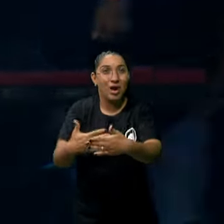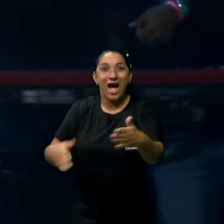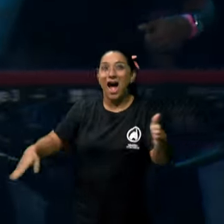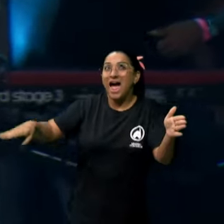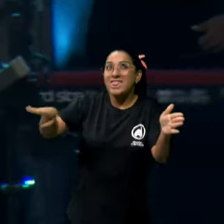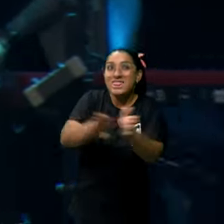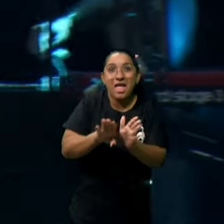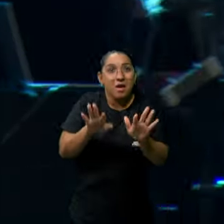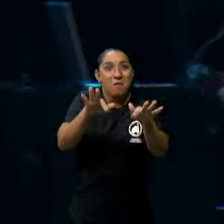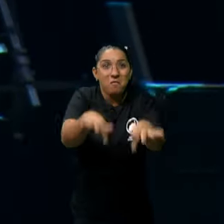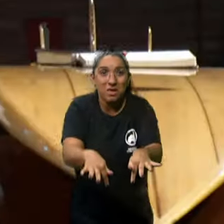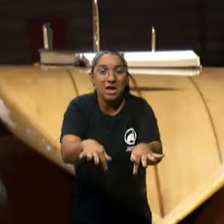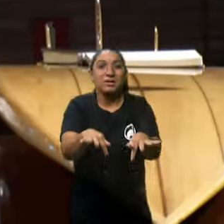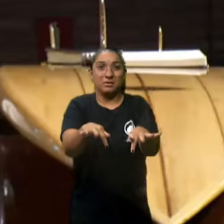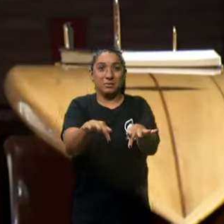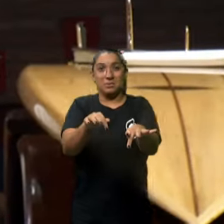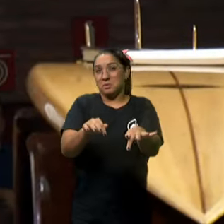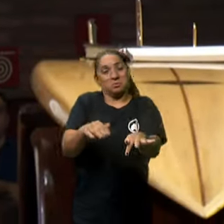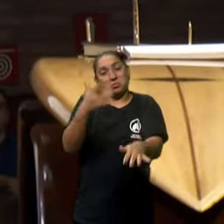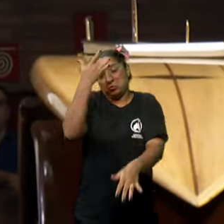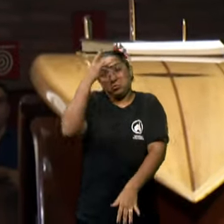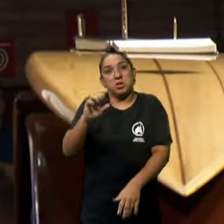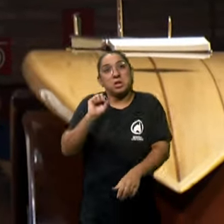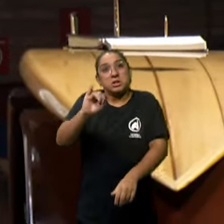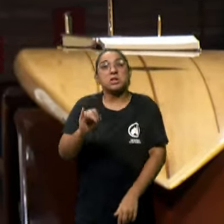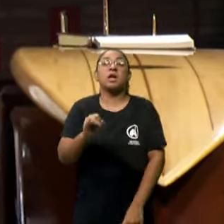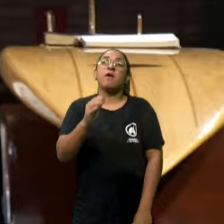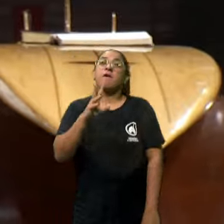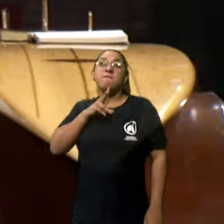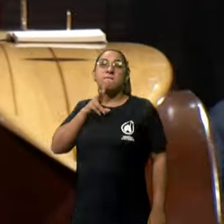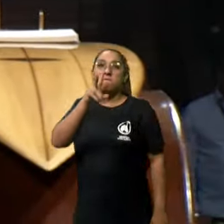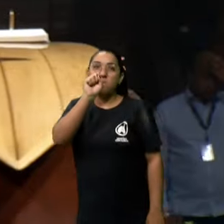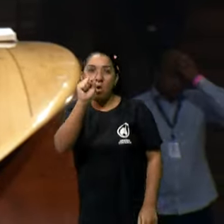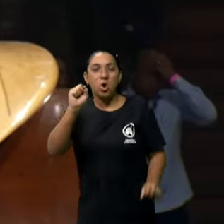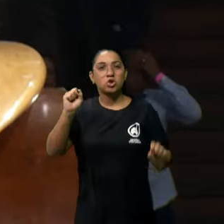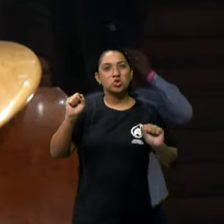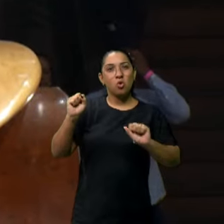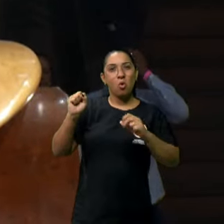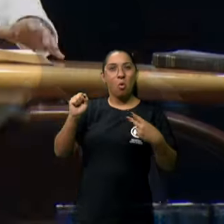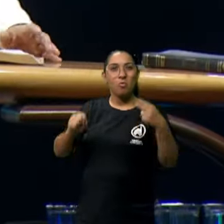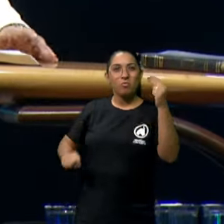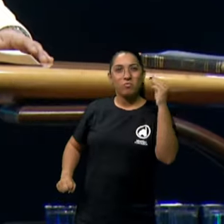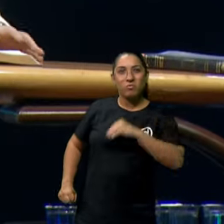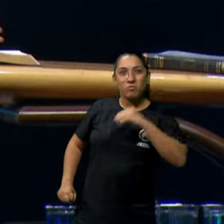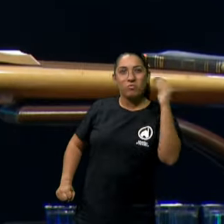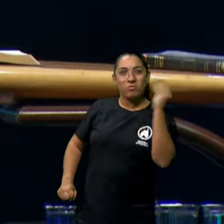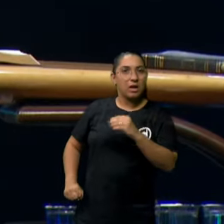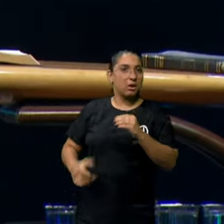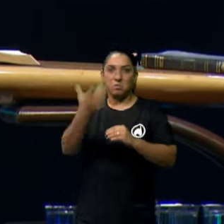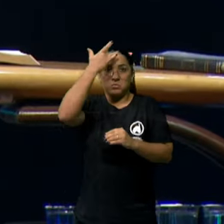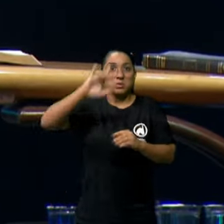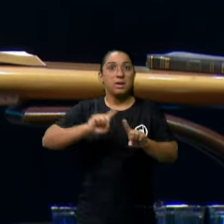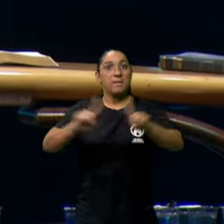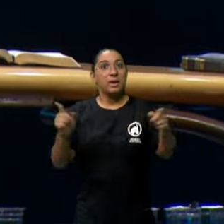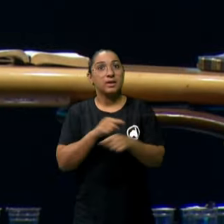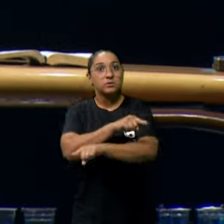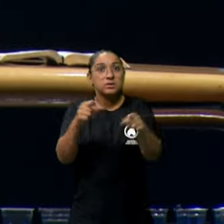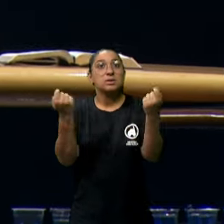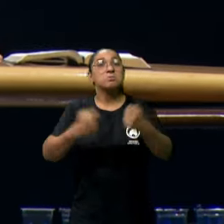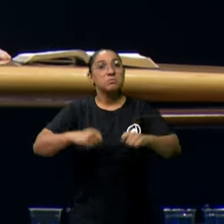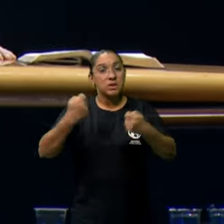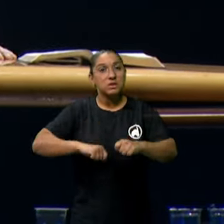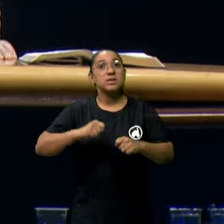não adianta se você tá fraco você tá forte se tem batalha luta não é isso você tem que gerar tem que gerar você quer